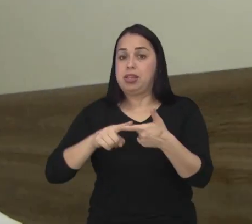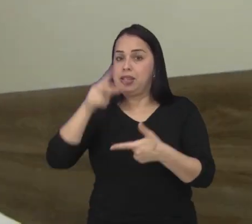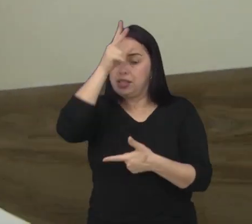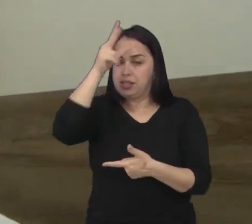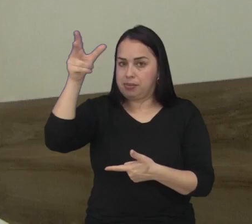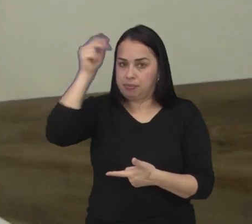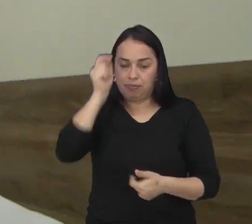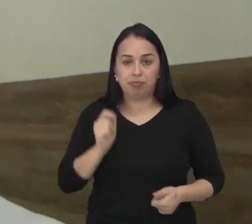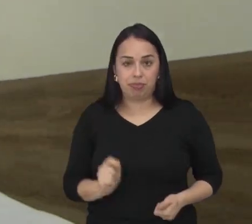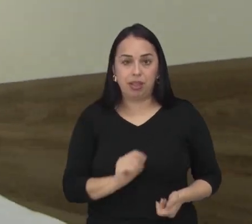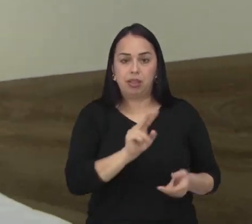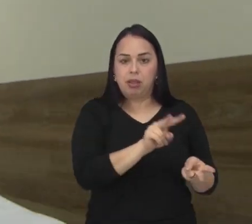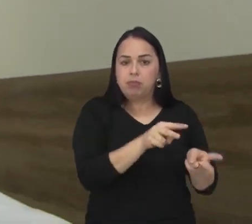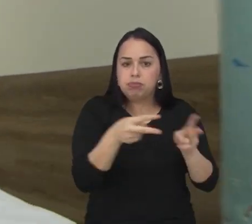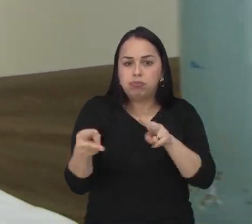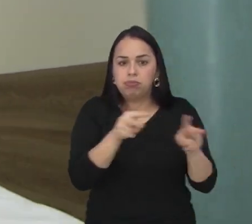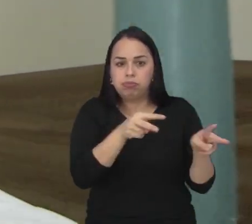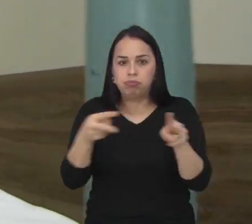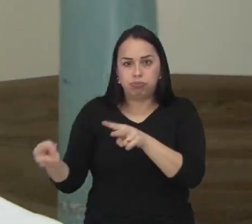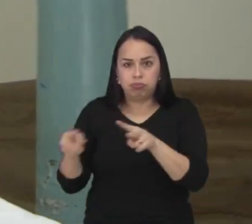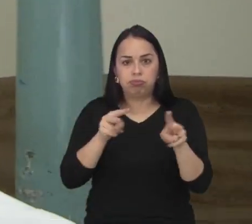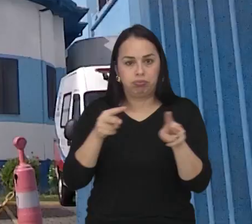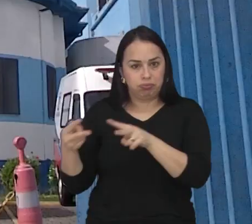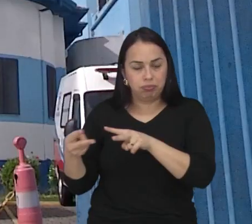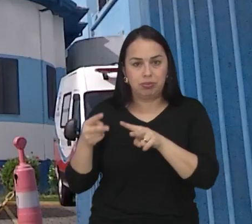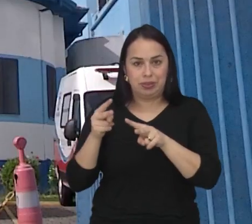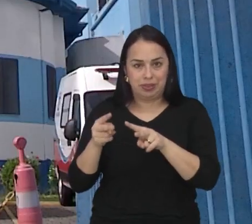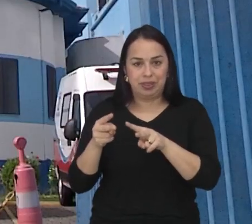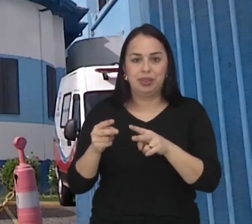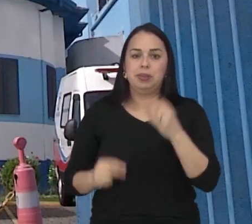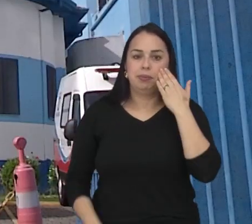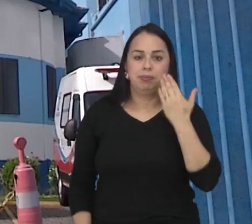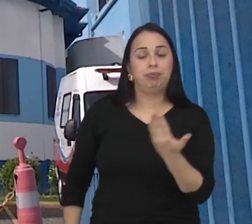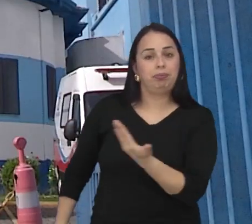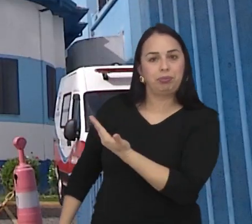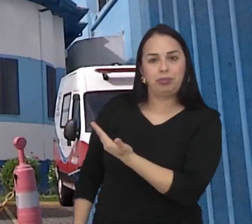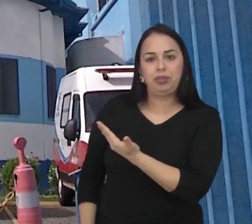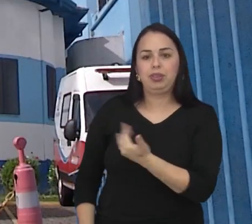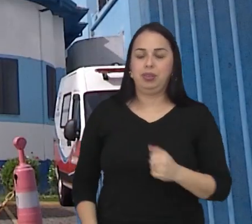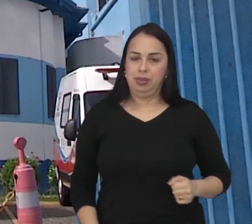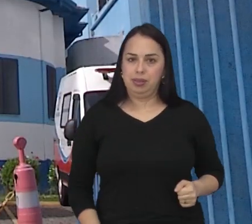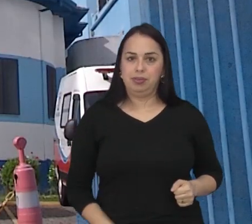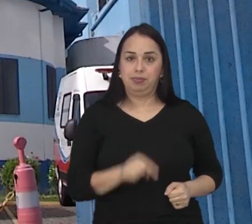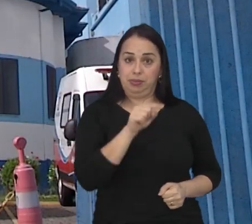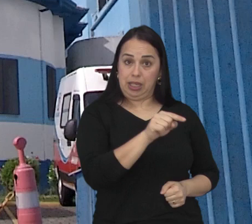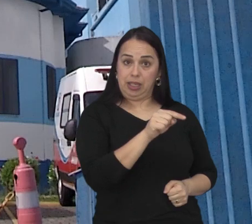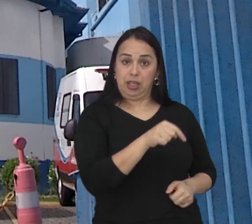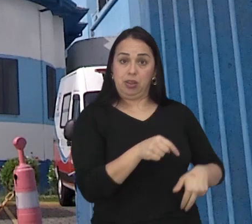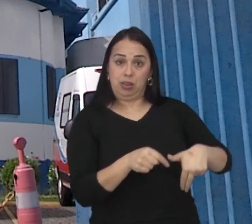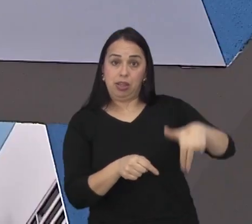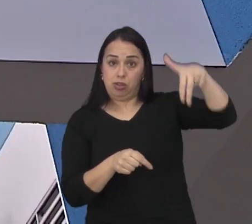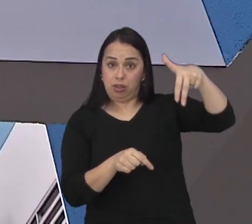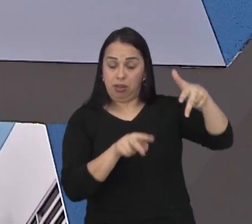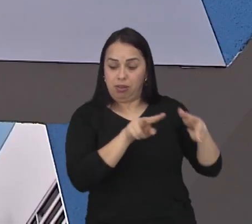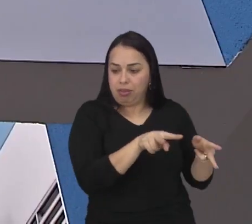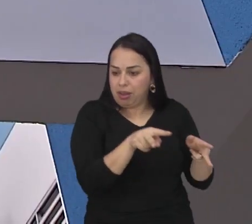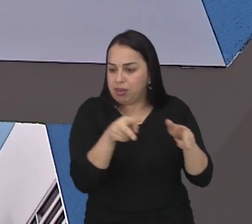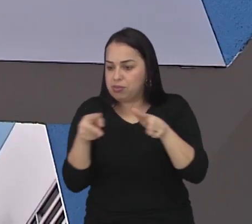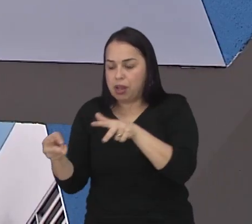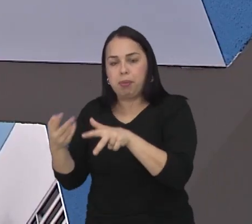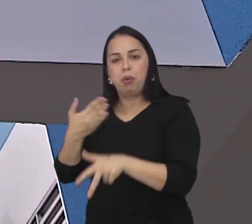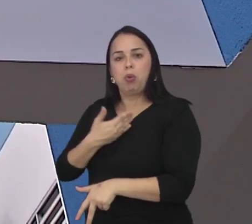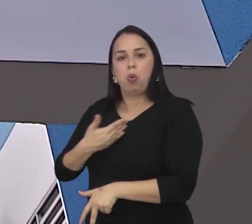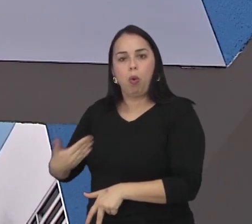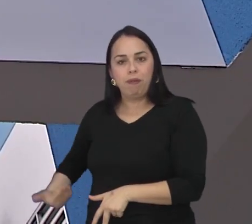estados e municípios essas transferências são realizadas nas modalidades fundo a fundo ou seja do Fundo